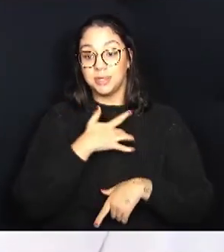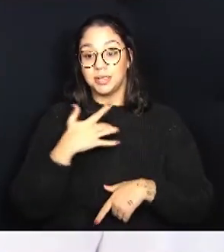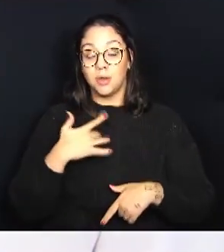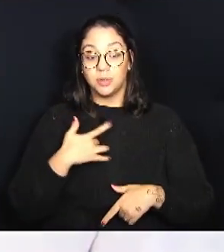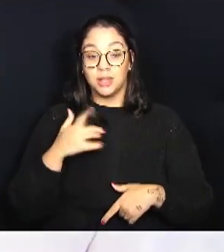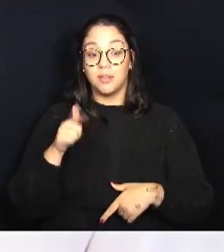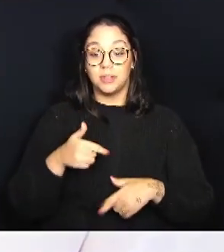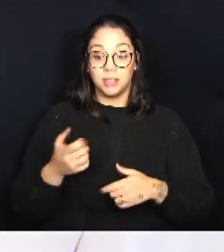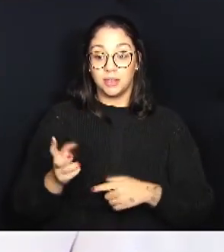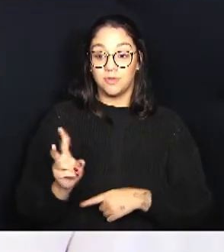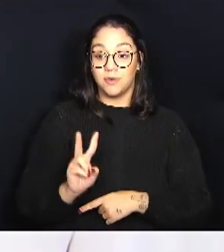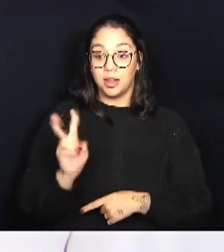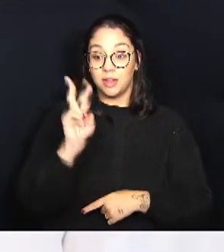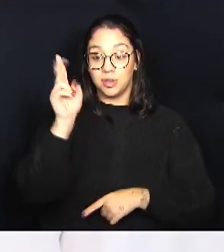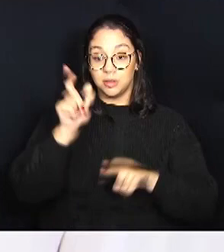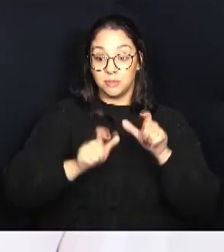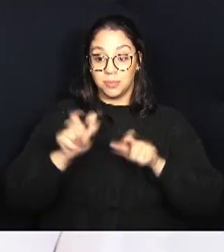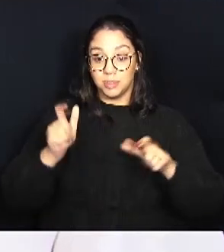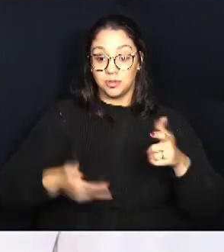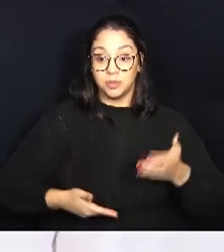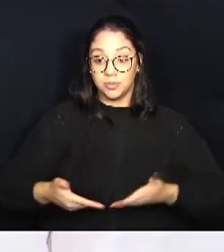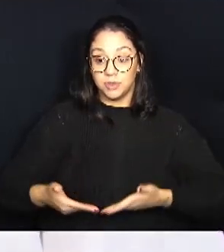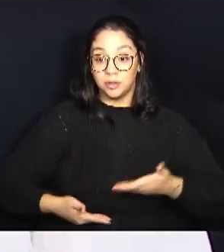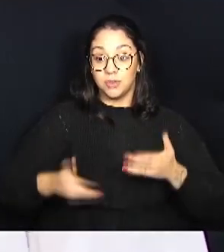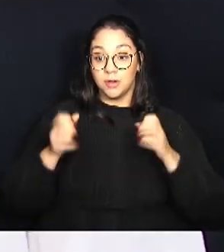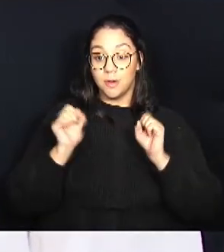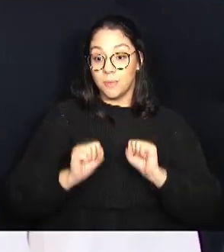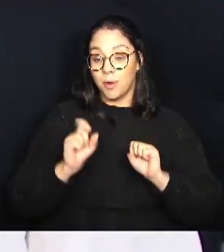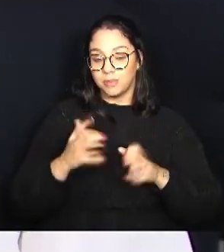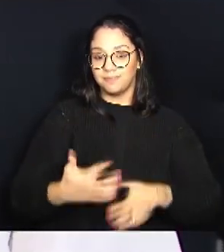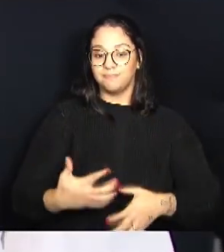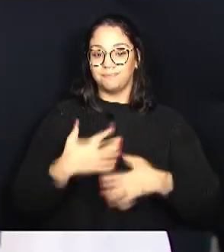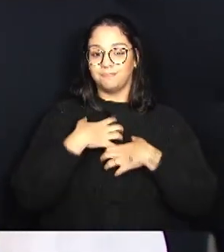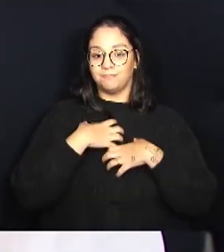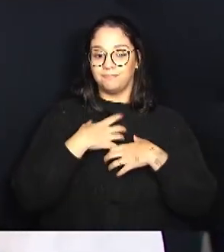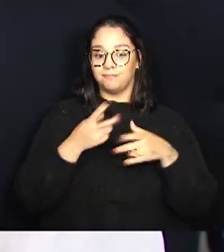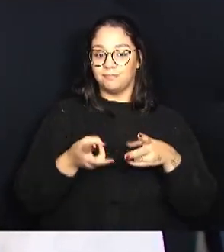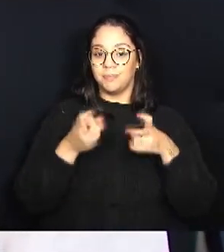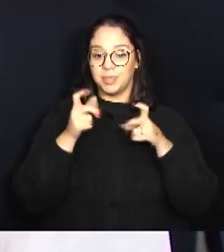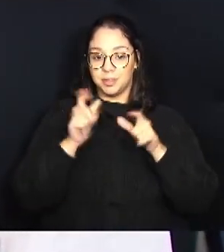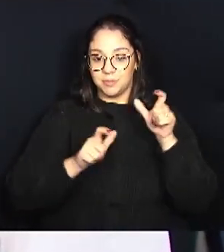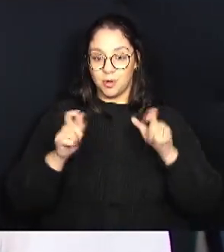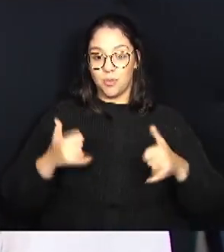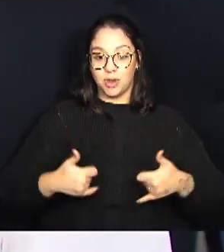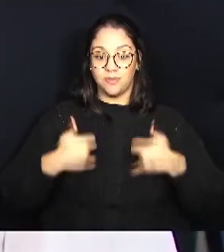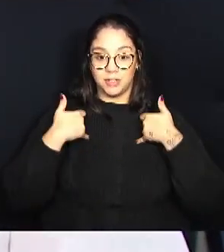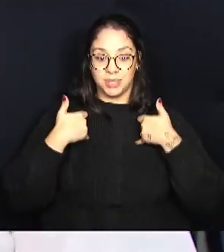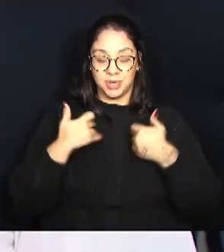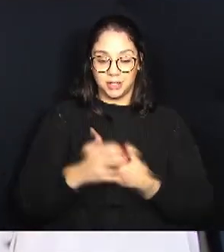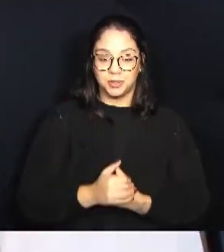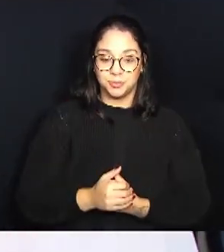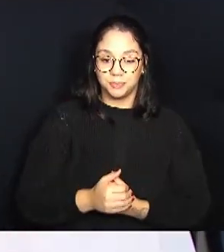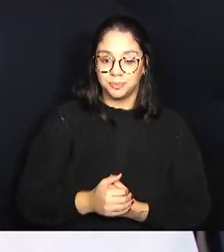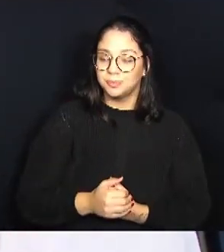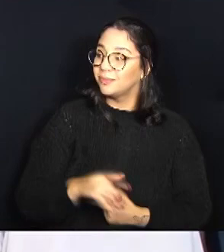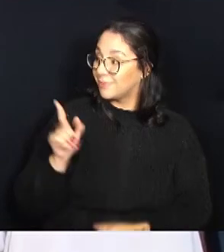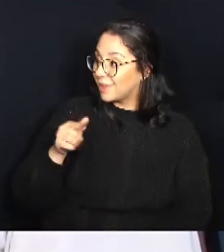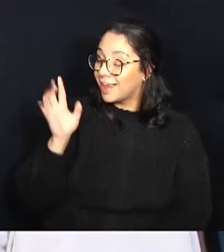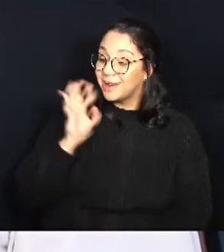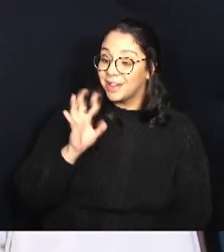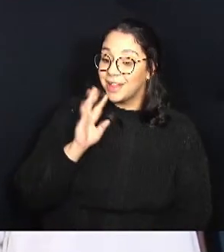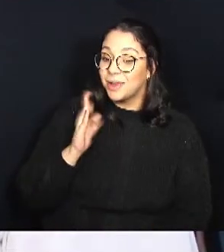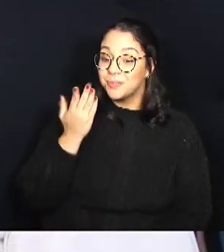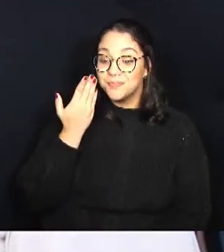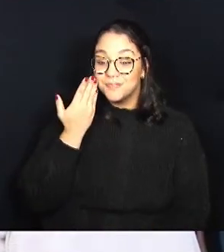o servidor podem ser claramente sentidos junto aos aniversariantes. O legal é isso, você